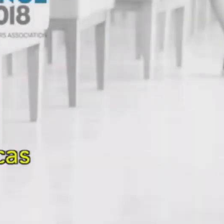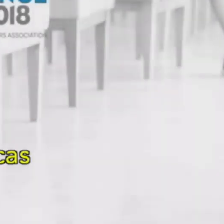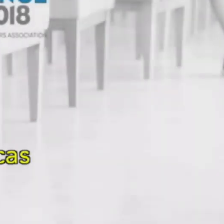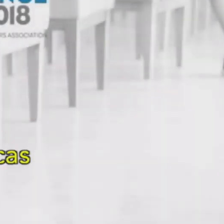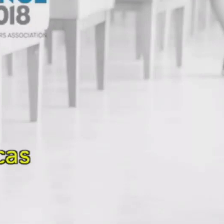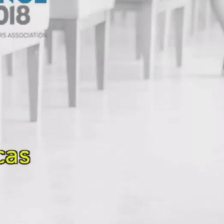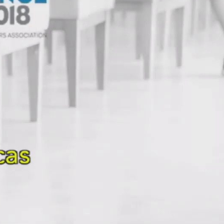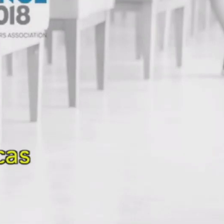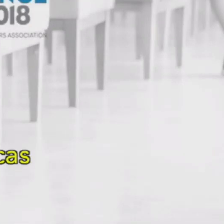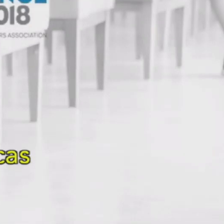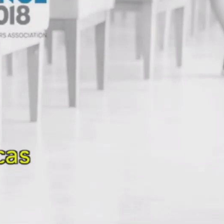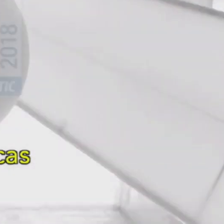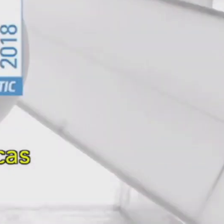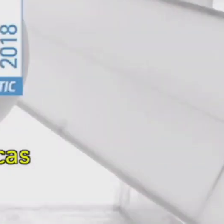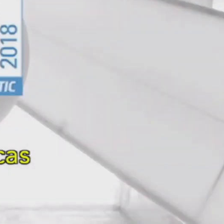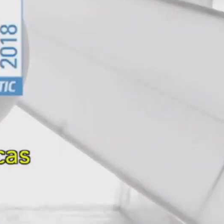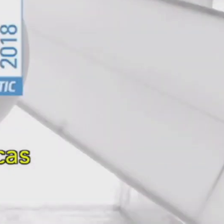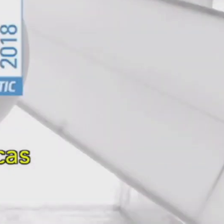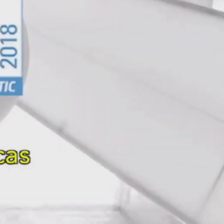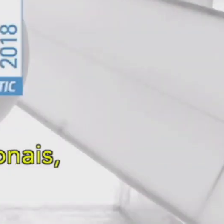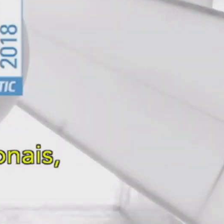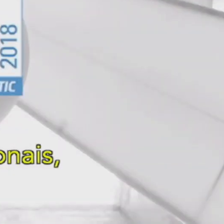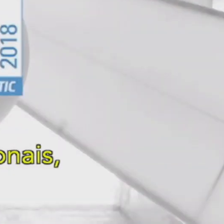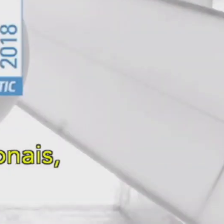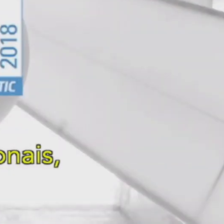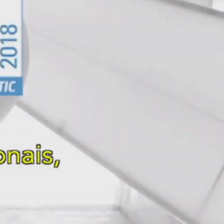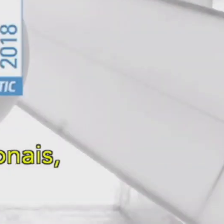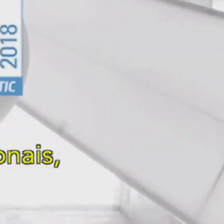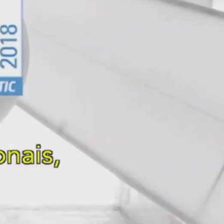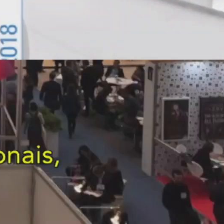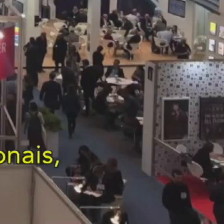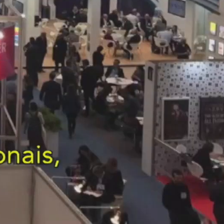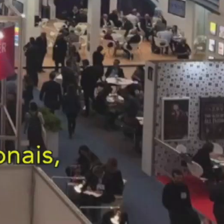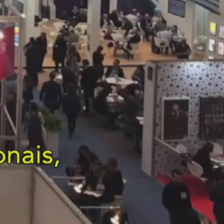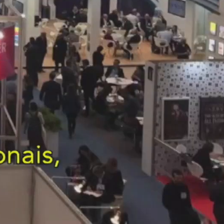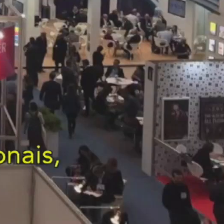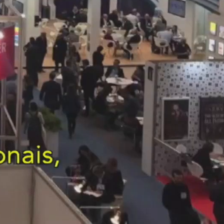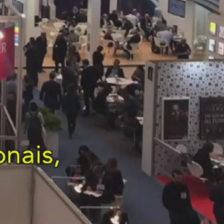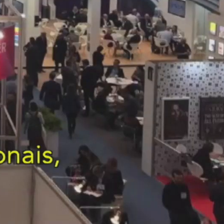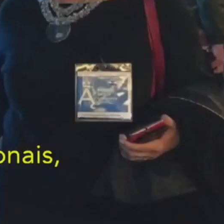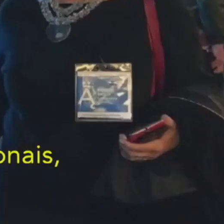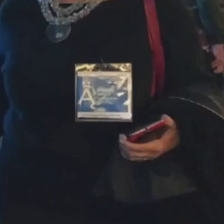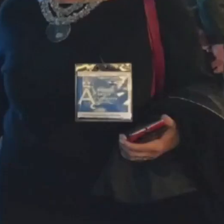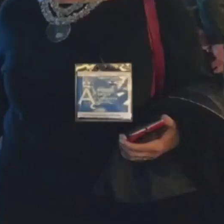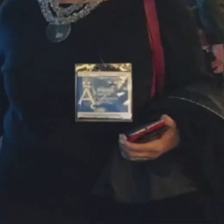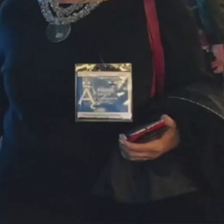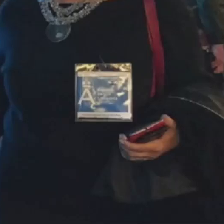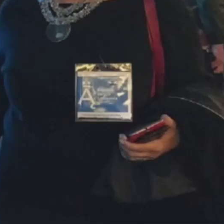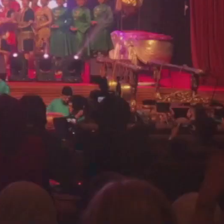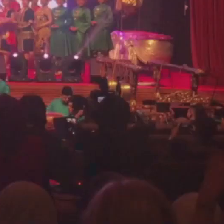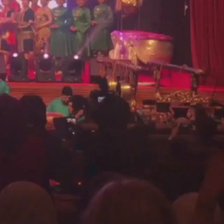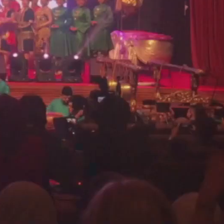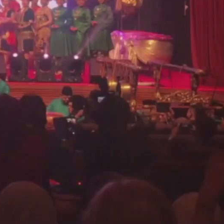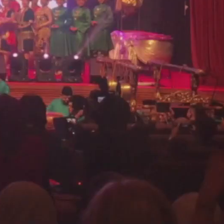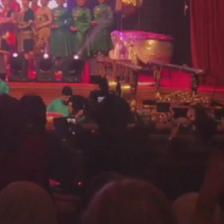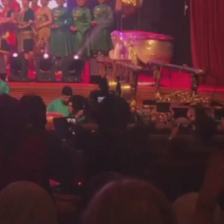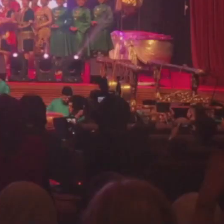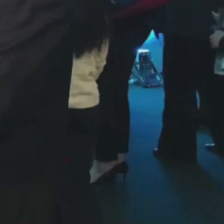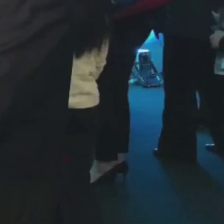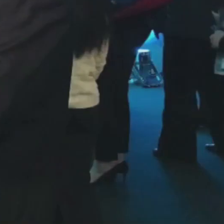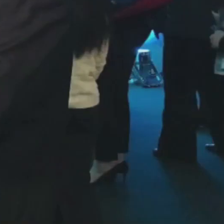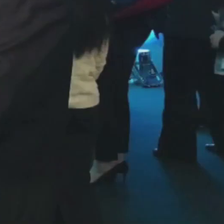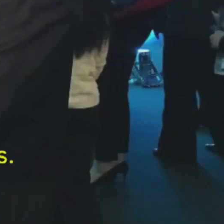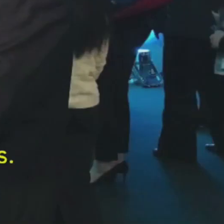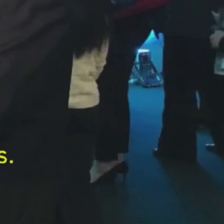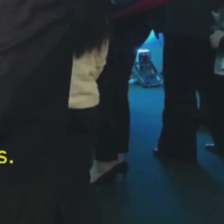Pela primeira vez, duas bibliotecas públicas brasileiras são finalistas de prêmios internacionais, concorrendo ao lado de países com